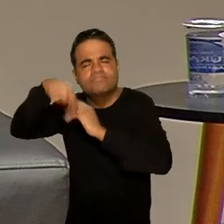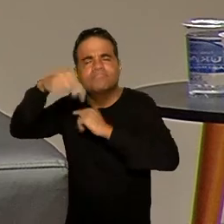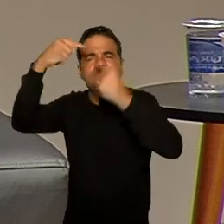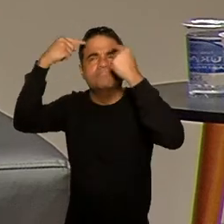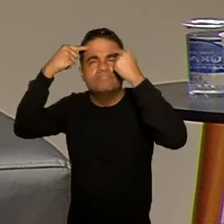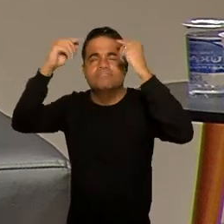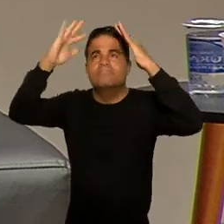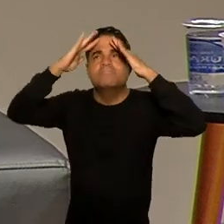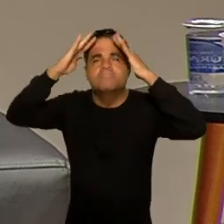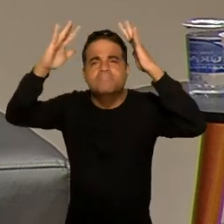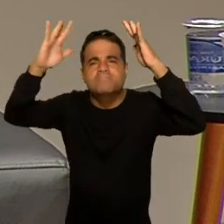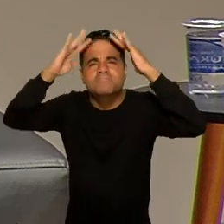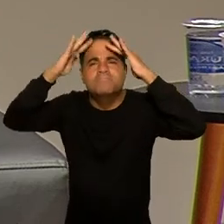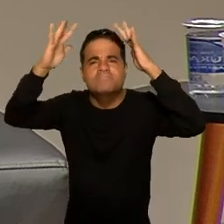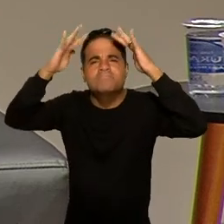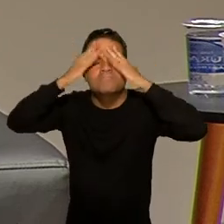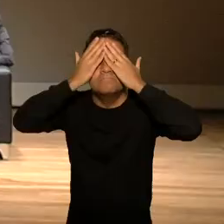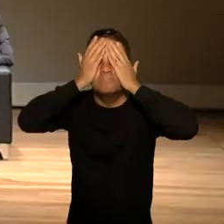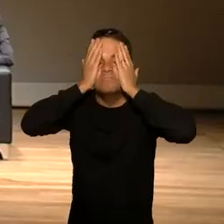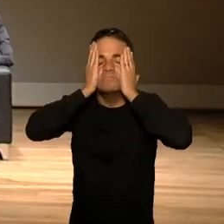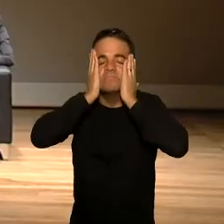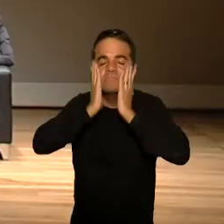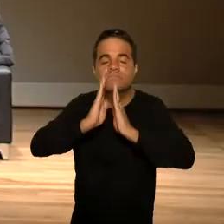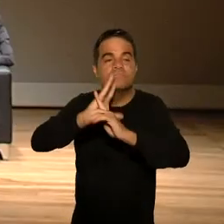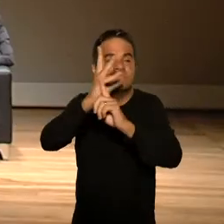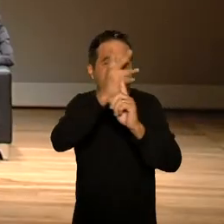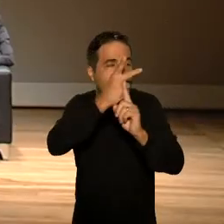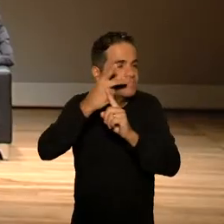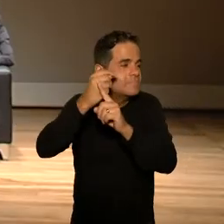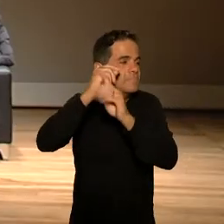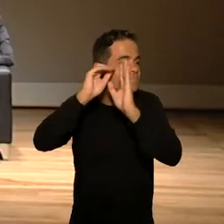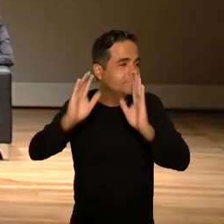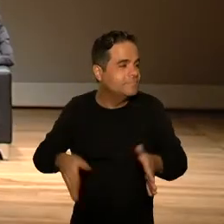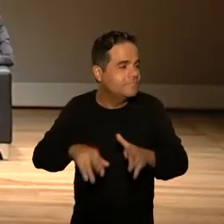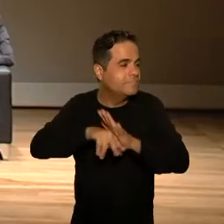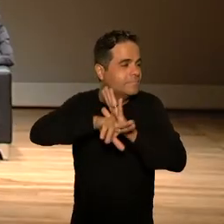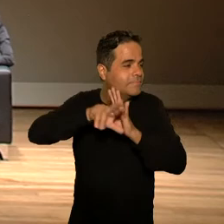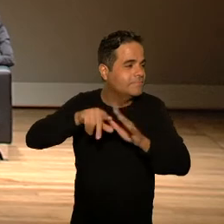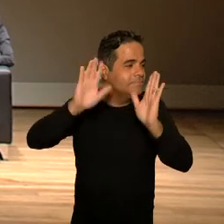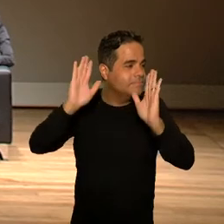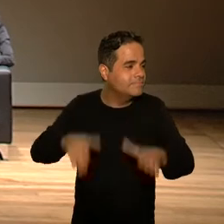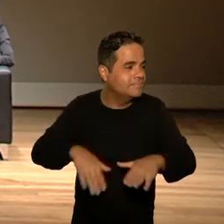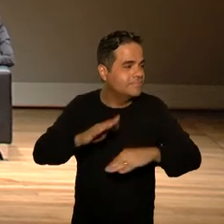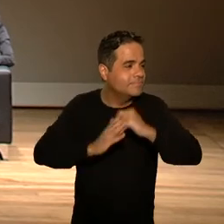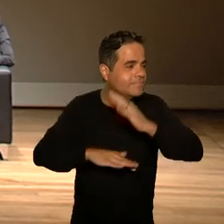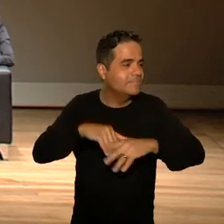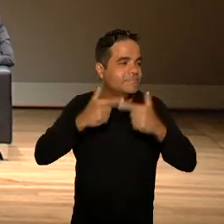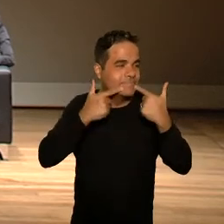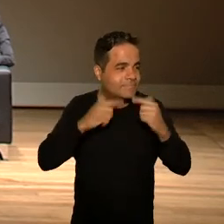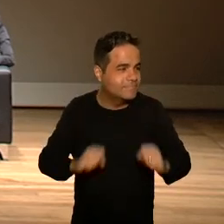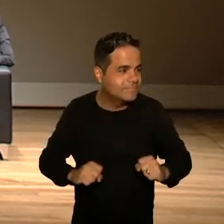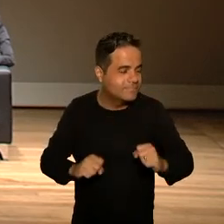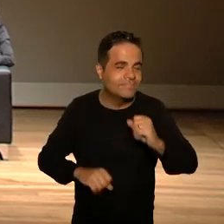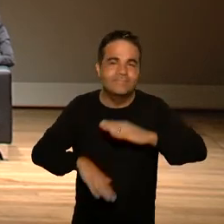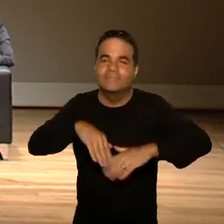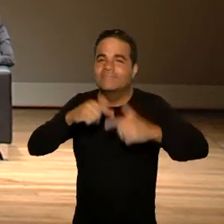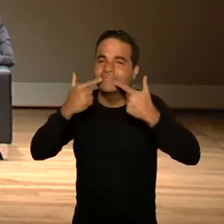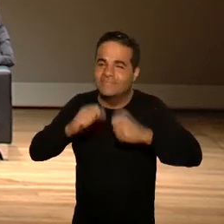de pensar que as obras artístico culturais nas diferentes linguagens também